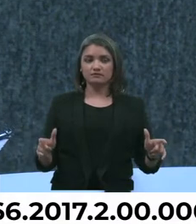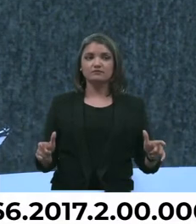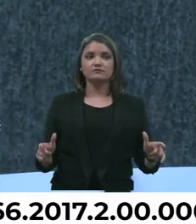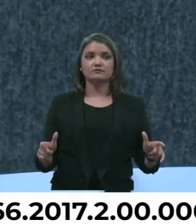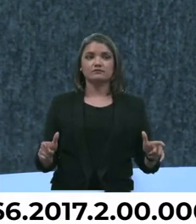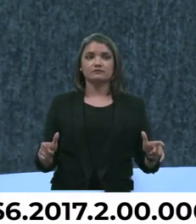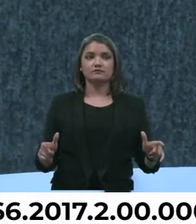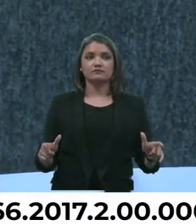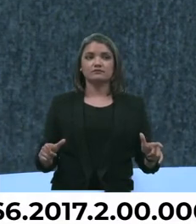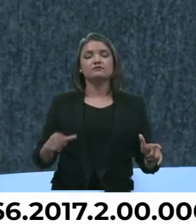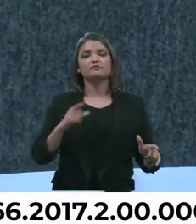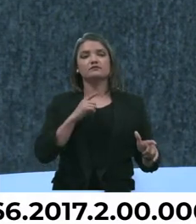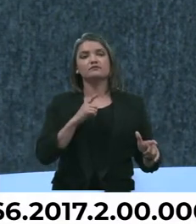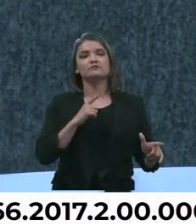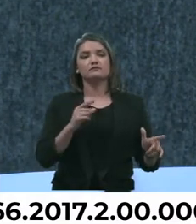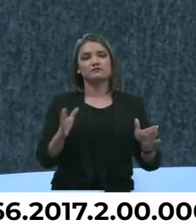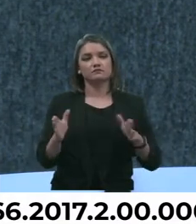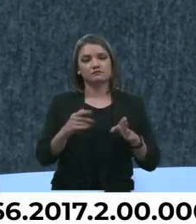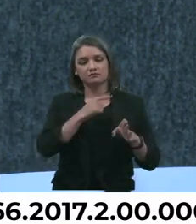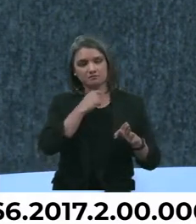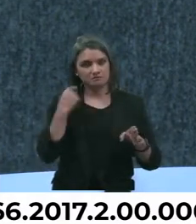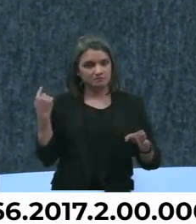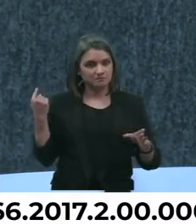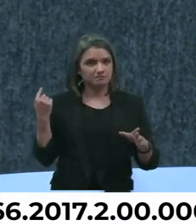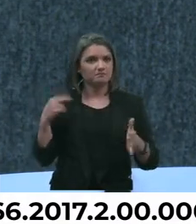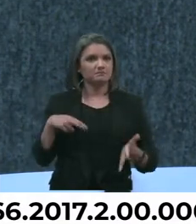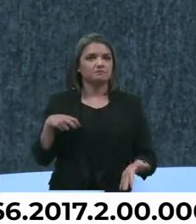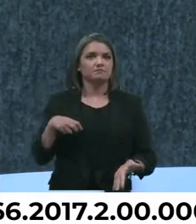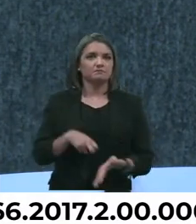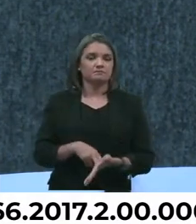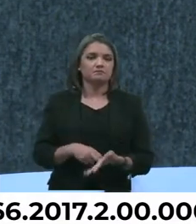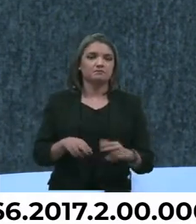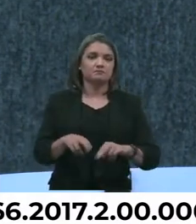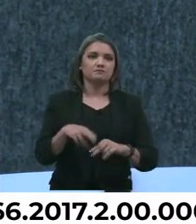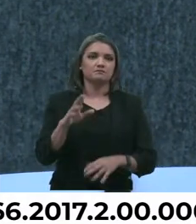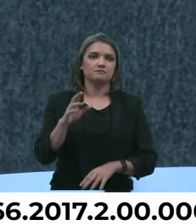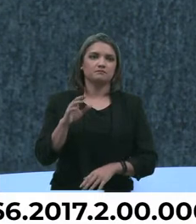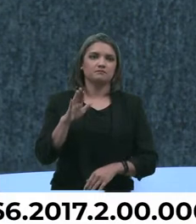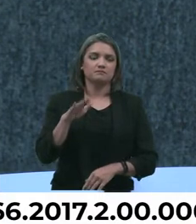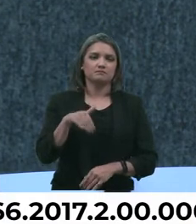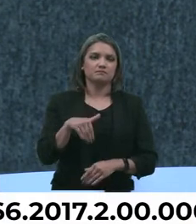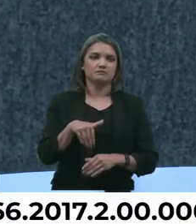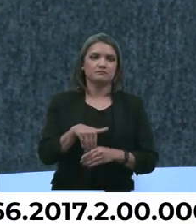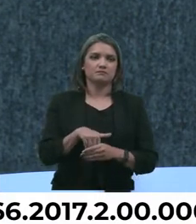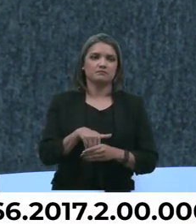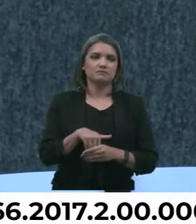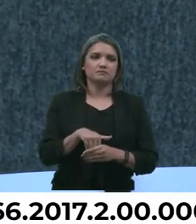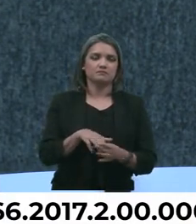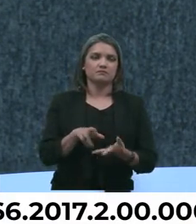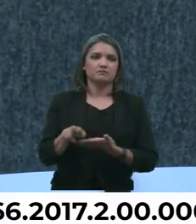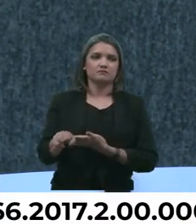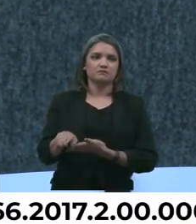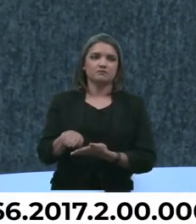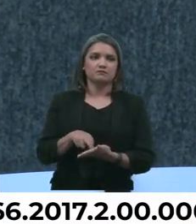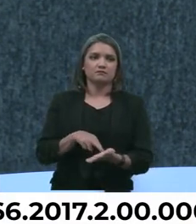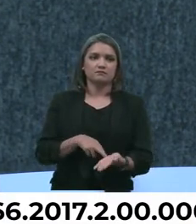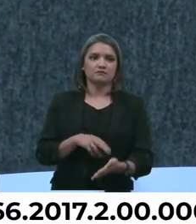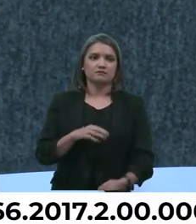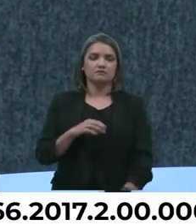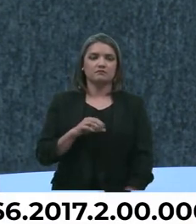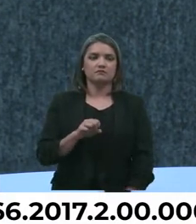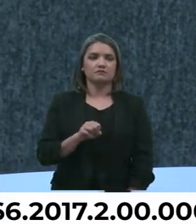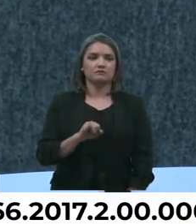prescrição da pretensão punitiva nos termos do voto do relator